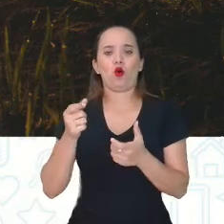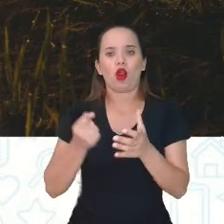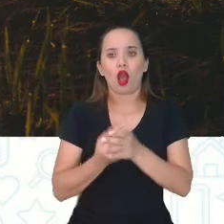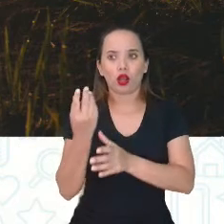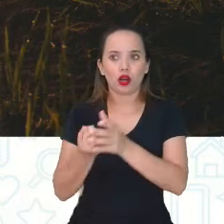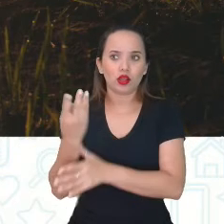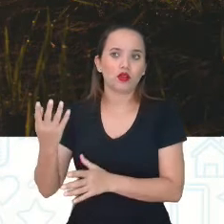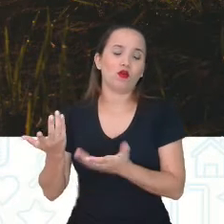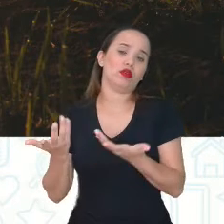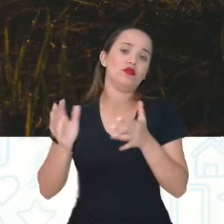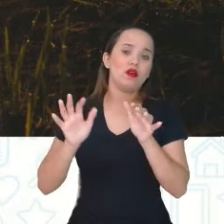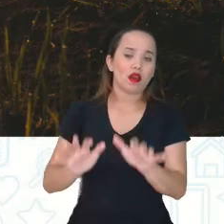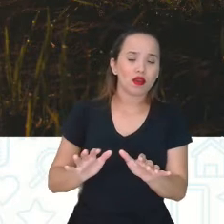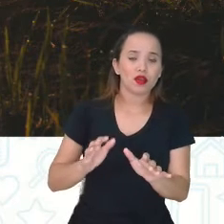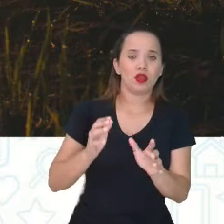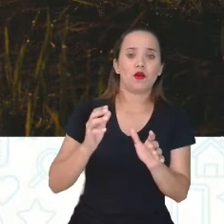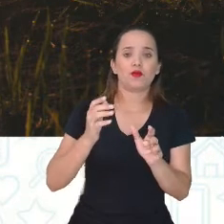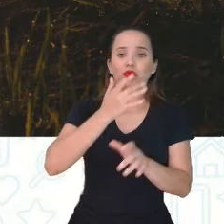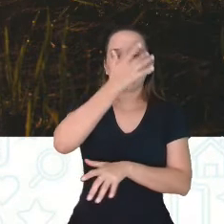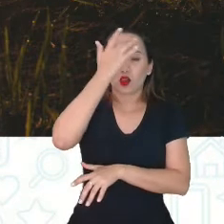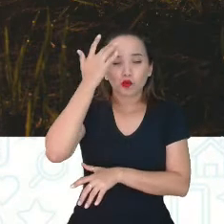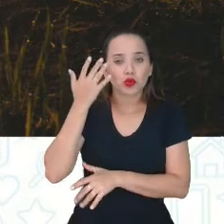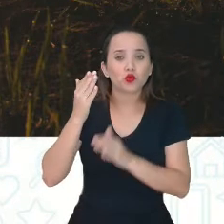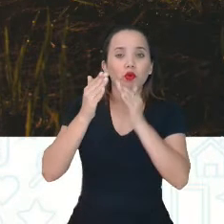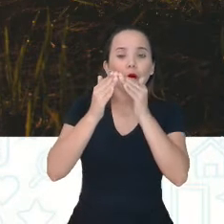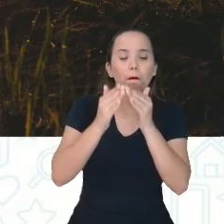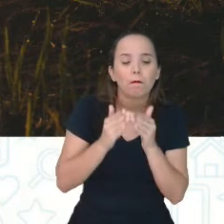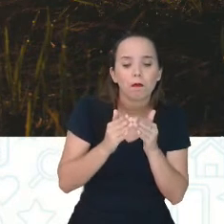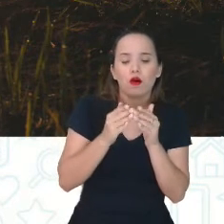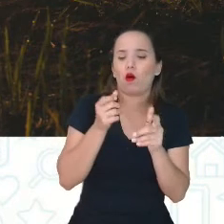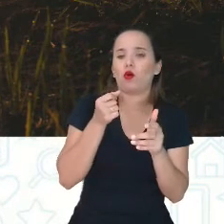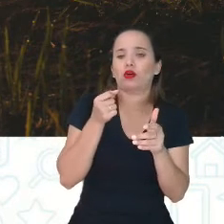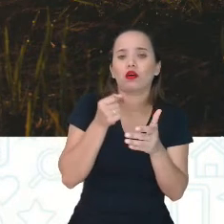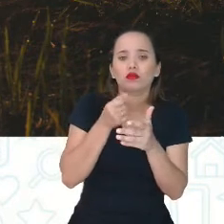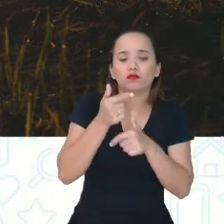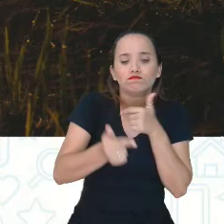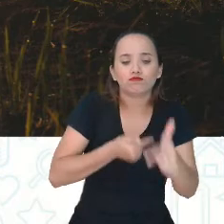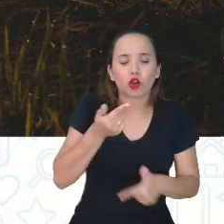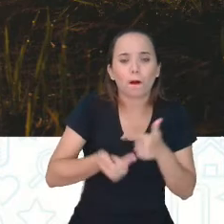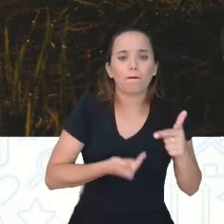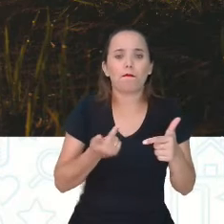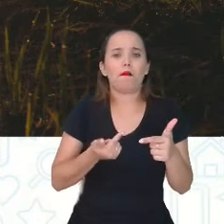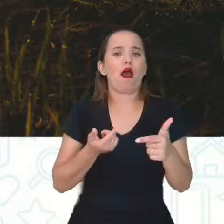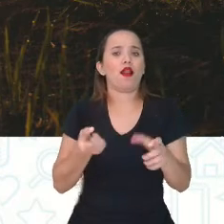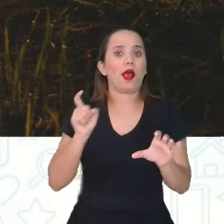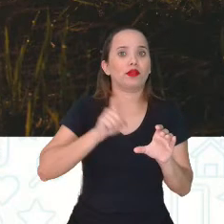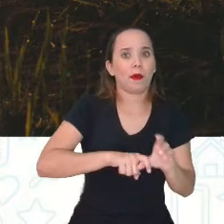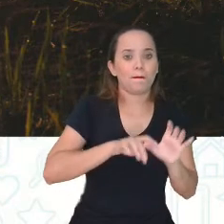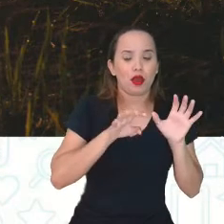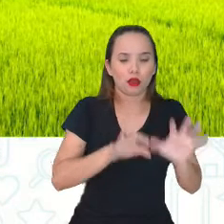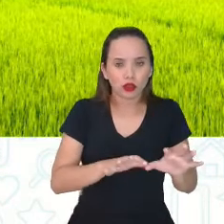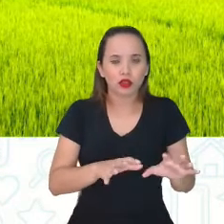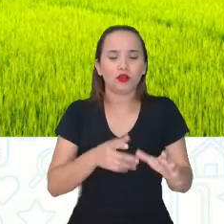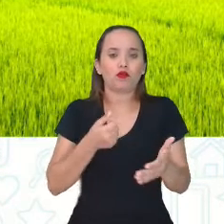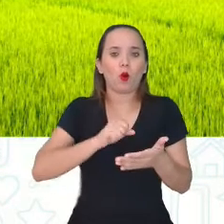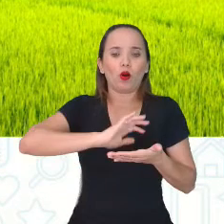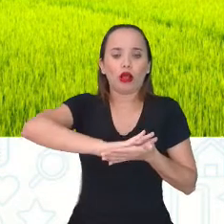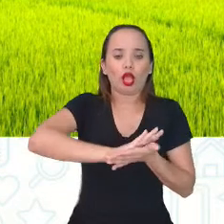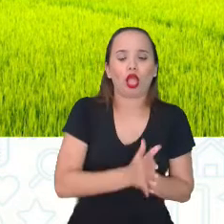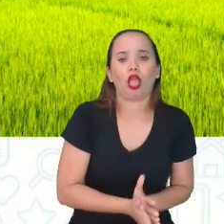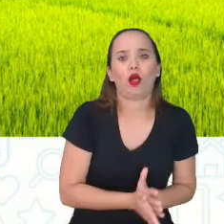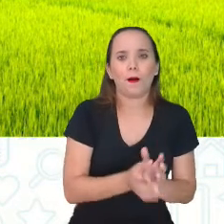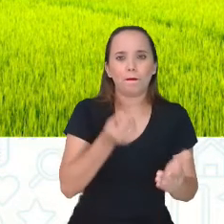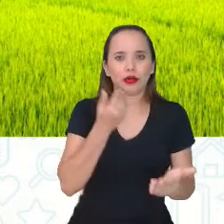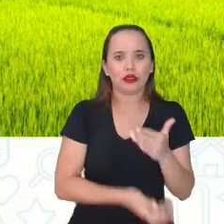aí os pequenos produtores ficaram impactados, né, esmagados dentro desse processo aí da Revolução Verde.